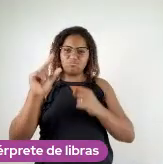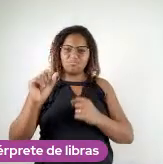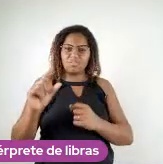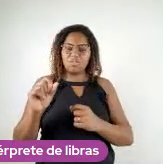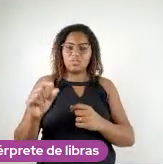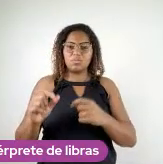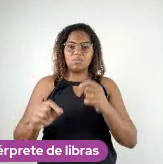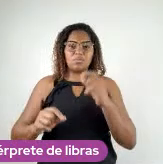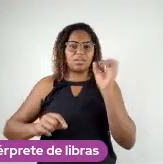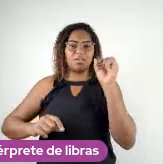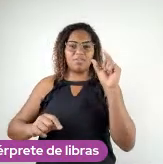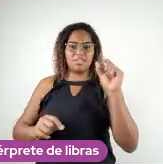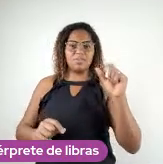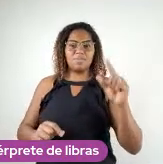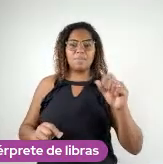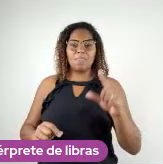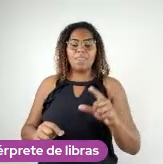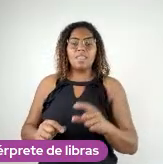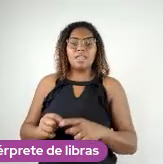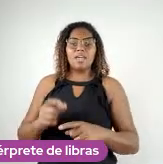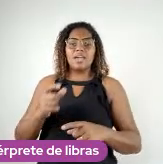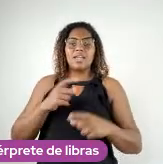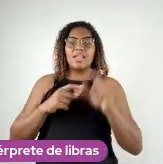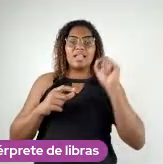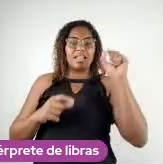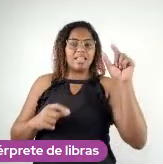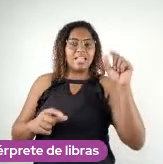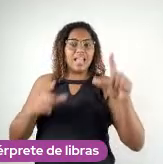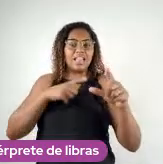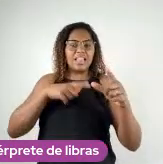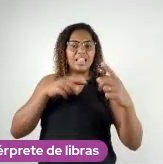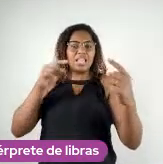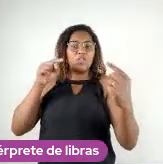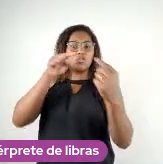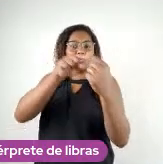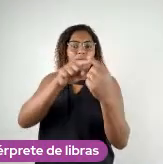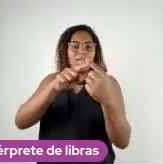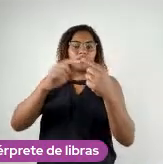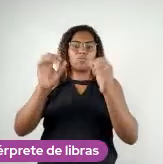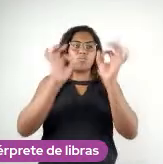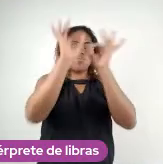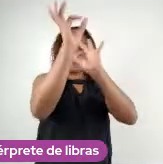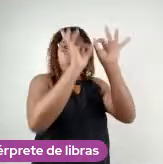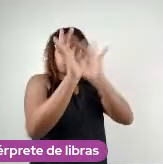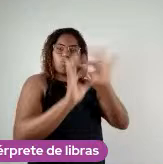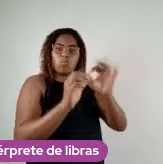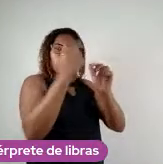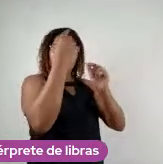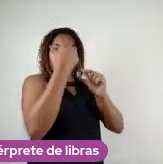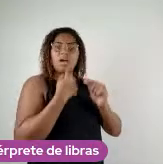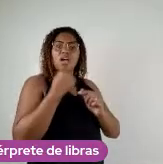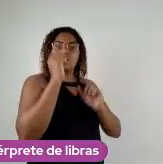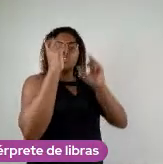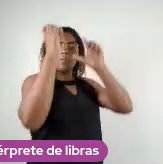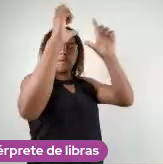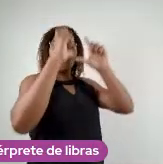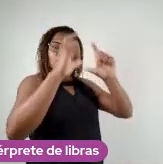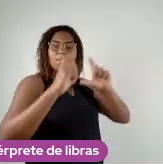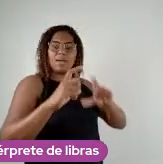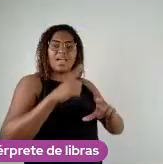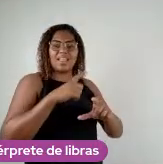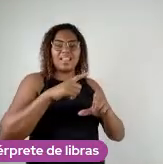outro levantamento, notou-se que as espécies, que aqui a gente tem os diferentes símbolos, começaram a ser observadas também nessas